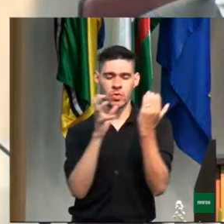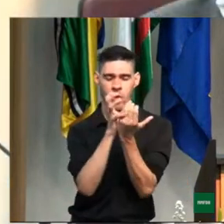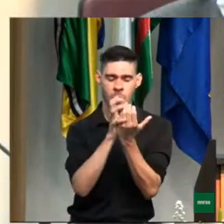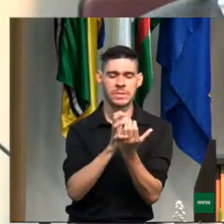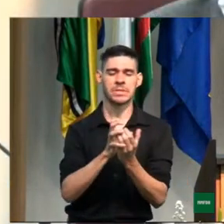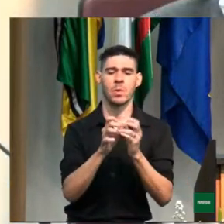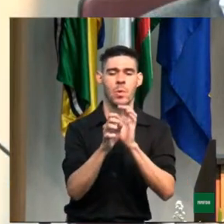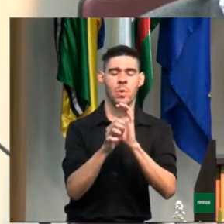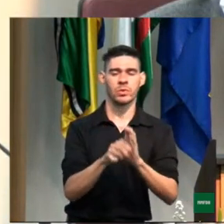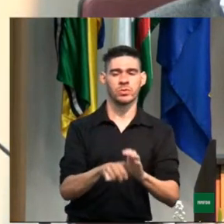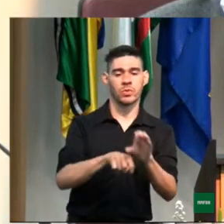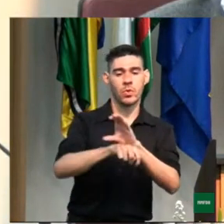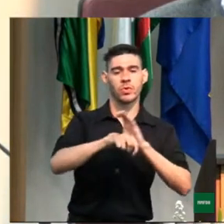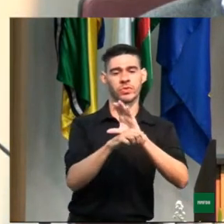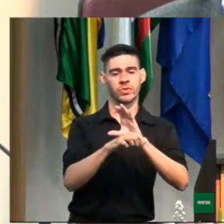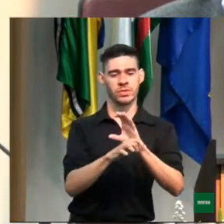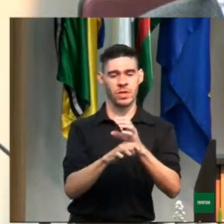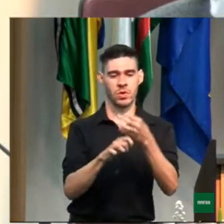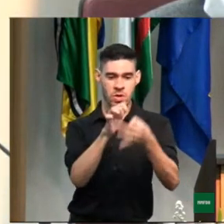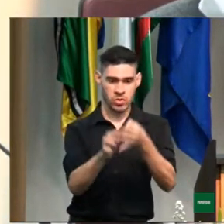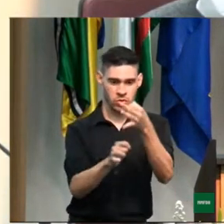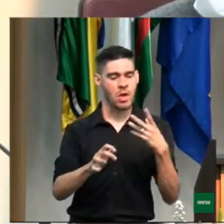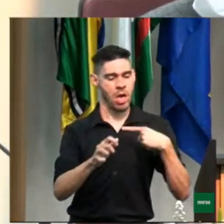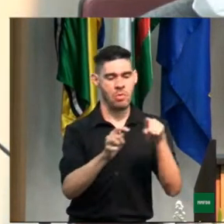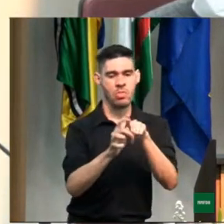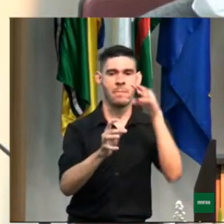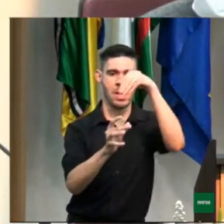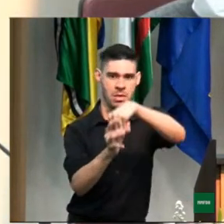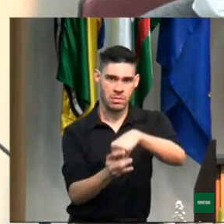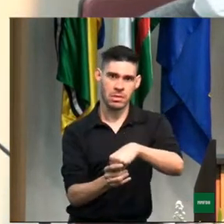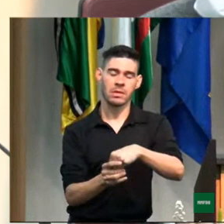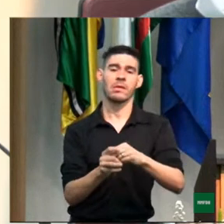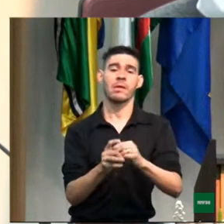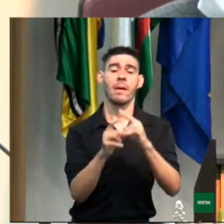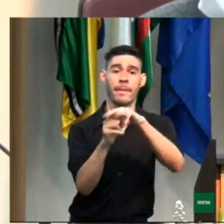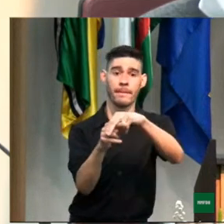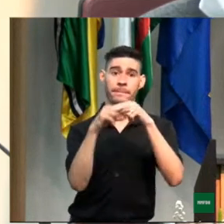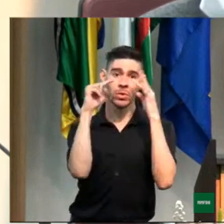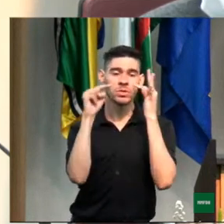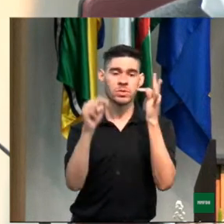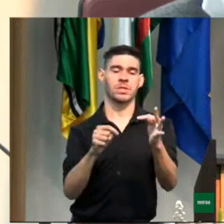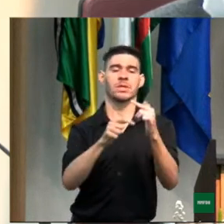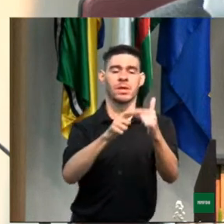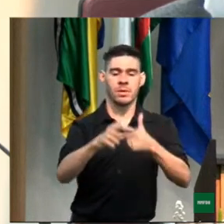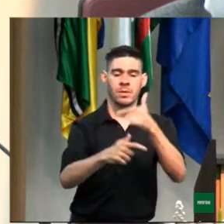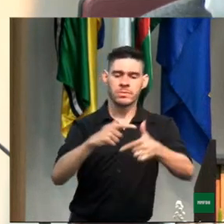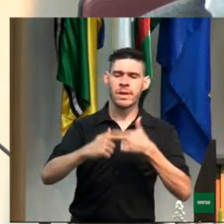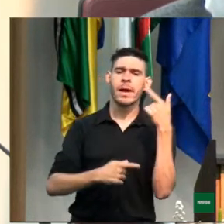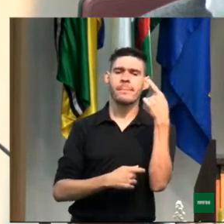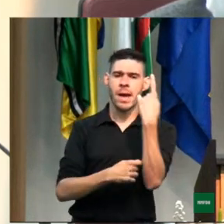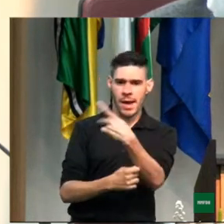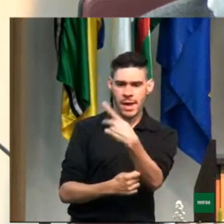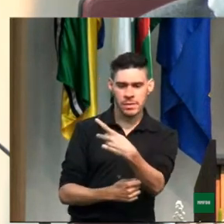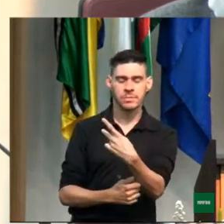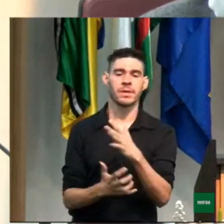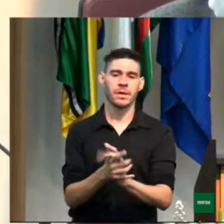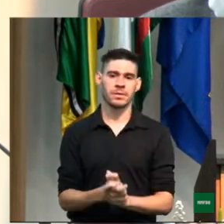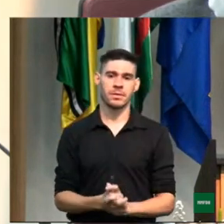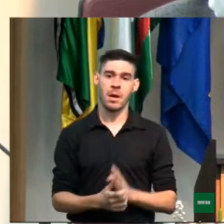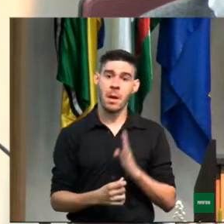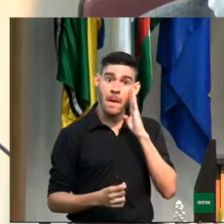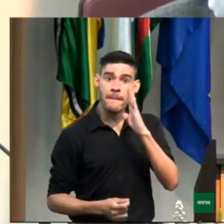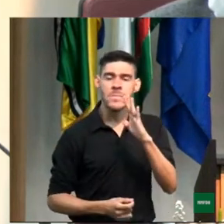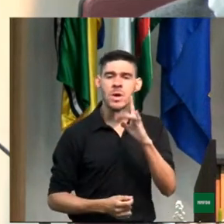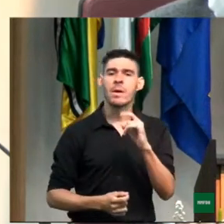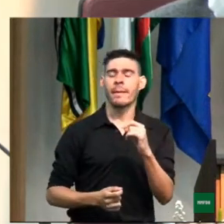membro dessa comissão e, por isso, sou testemunha do trabalho que ela vem fazendo, priorizando, ministra,